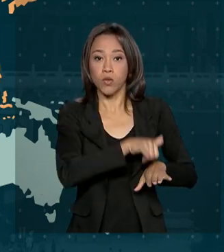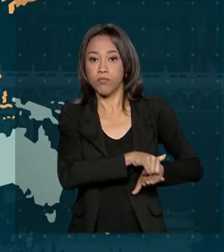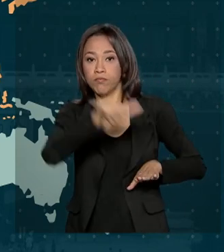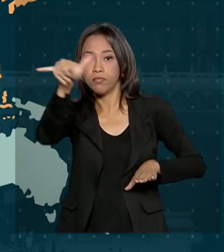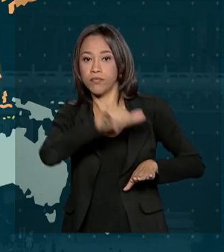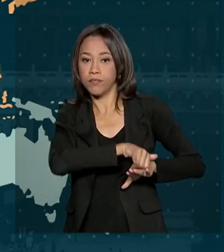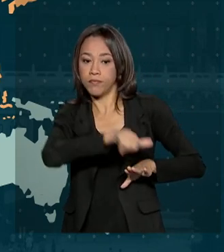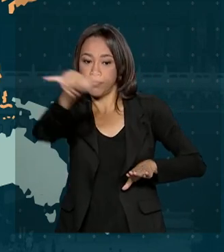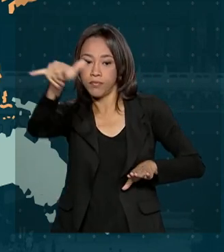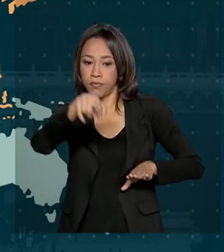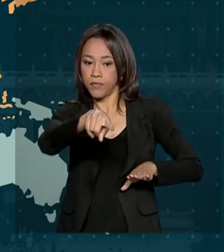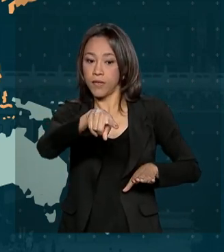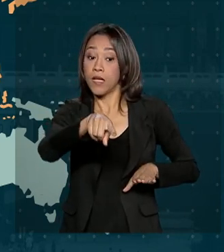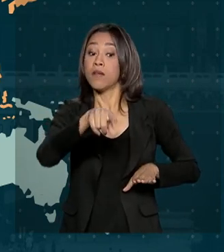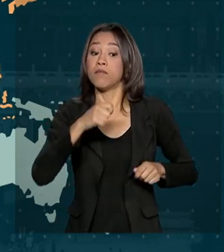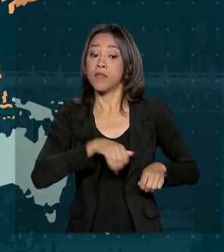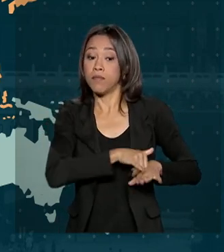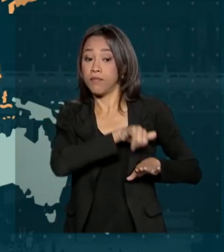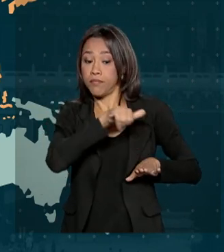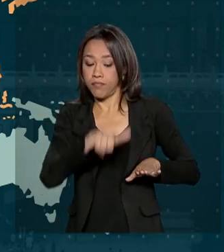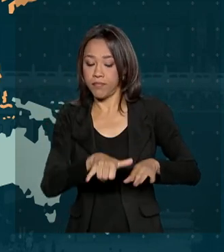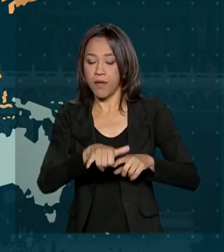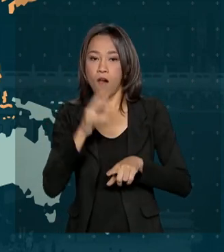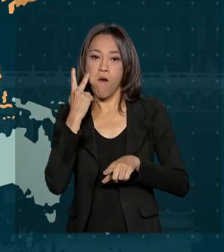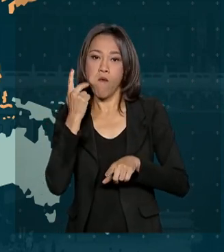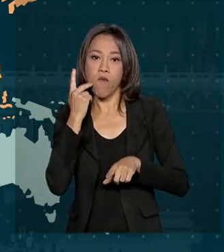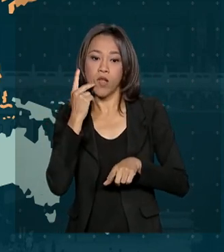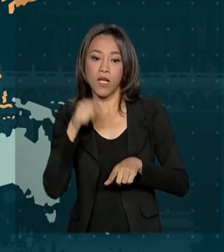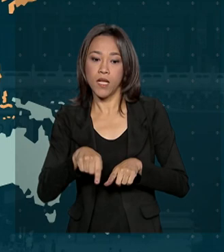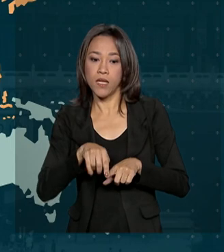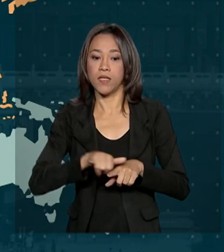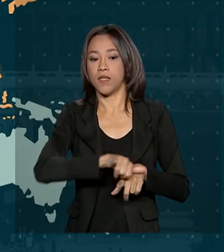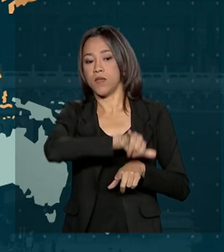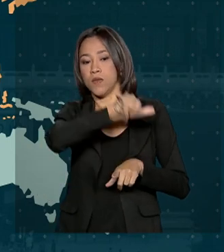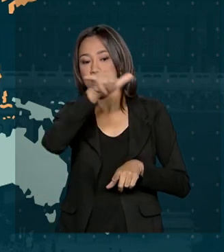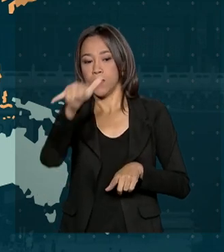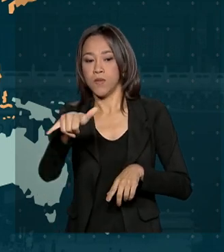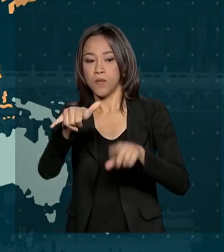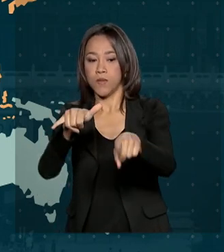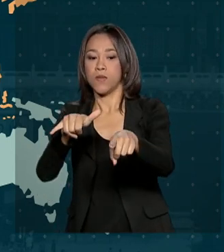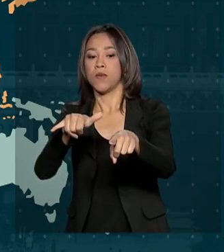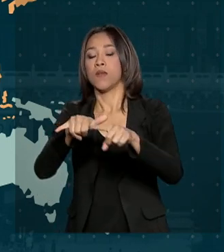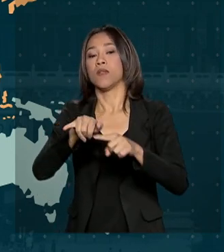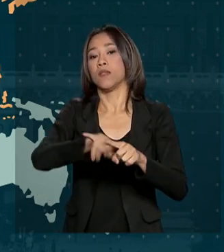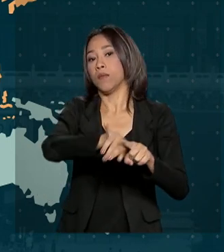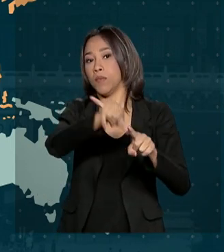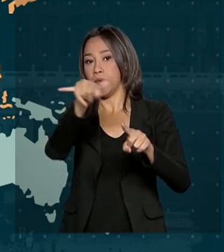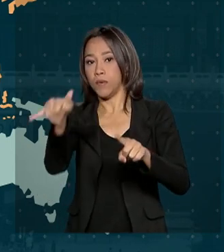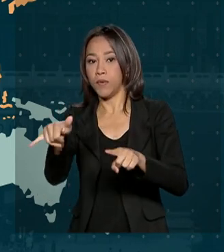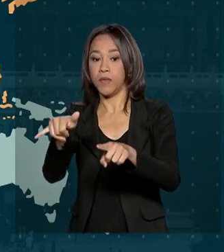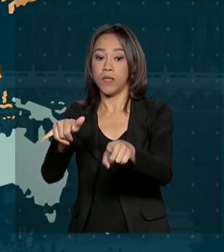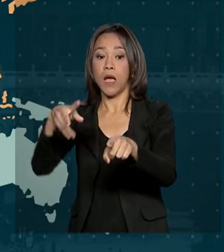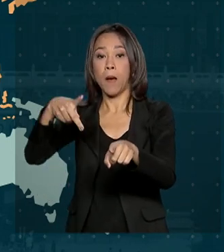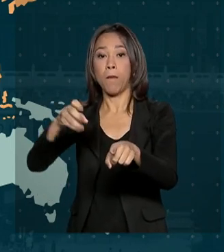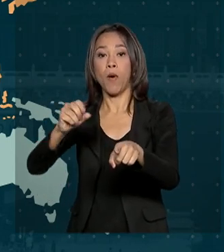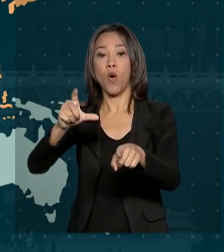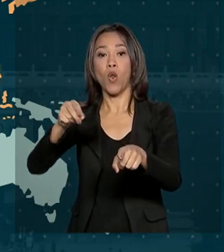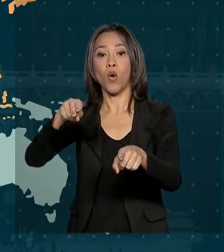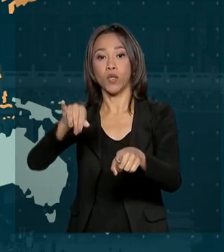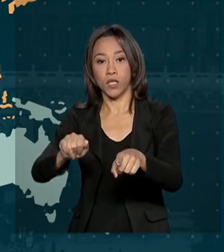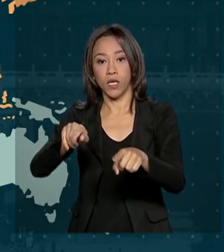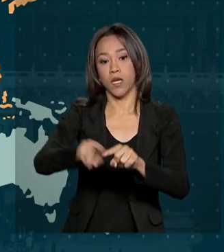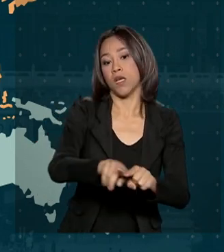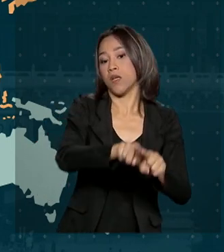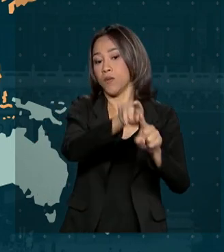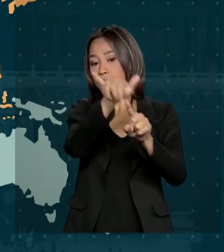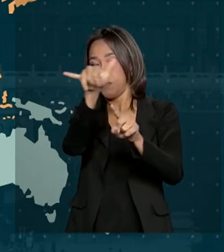Brasileira fizeram paradas técnicas em Fortaleza, na ilha espanhola de Las Palmas e em Varsóvia, capital da Polônia. A próxima